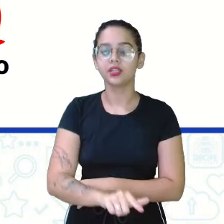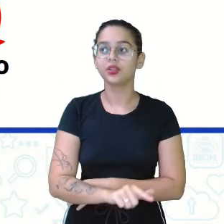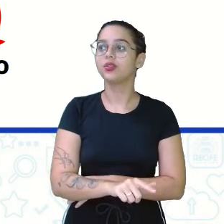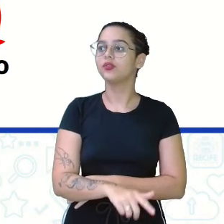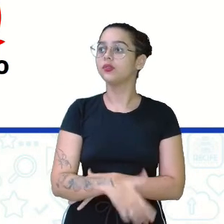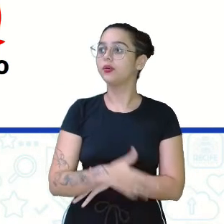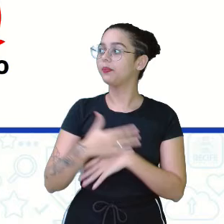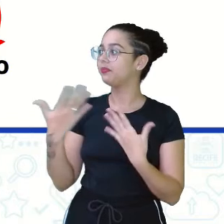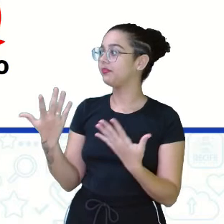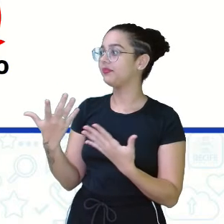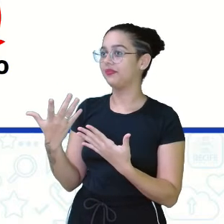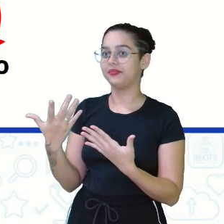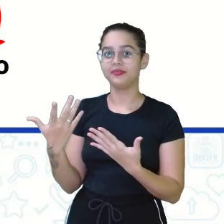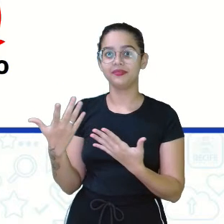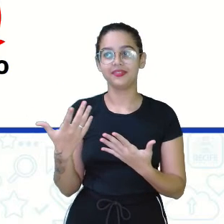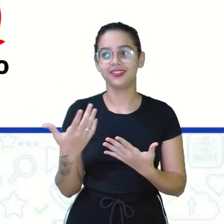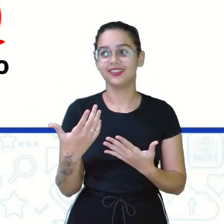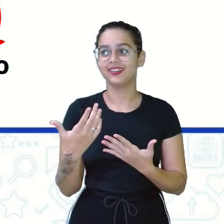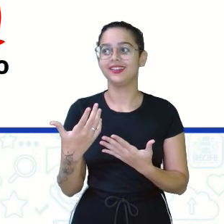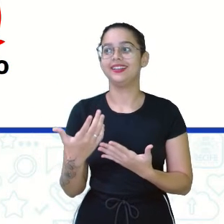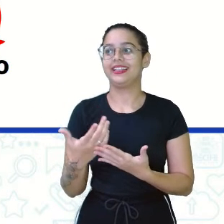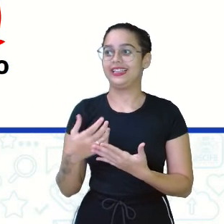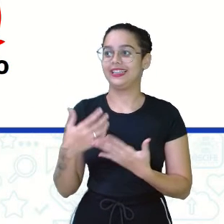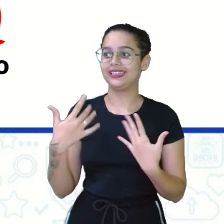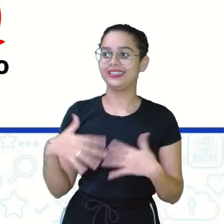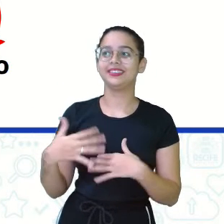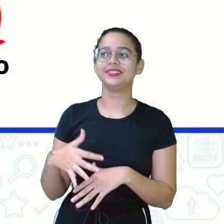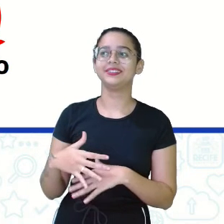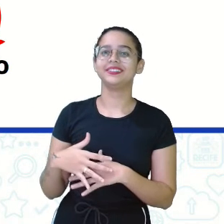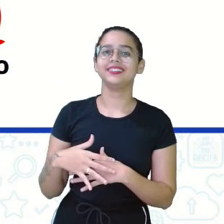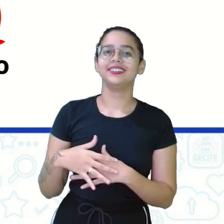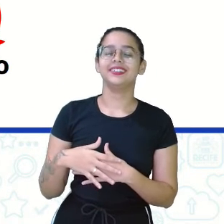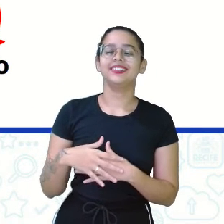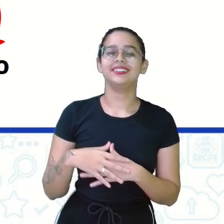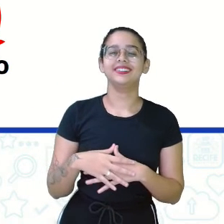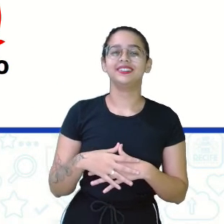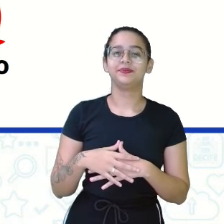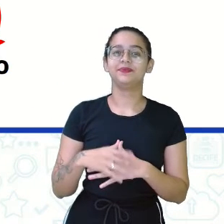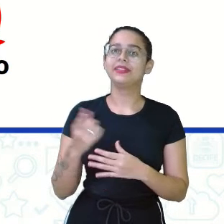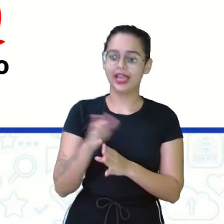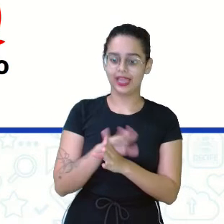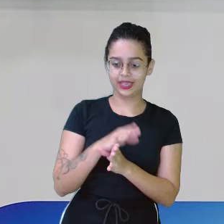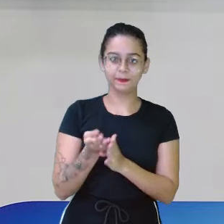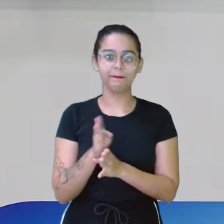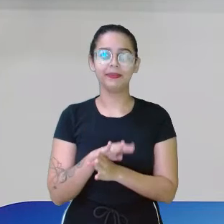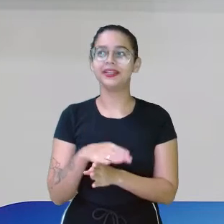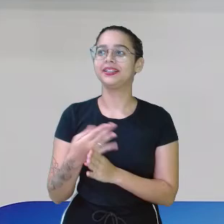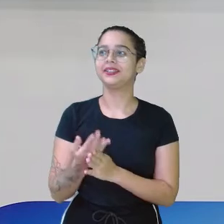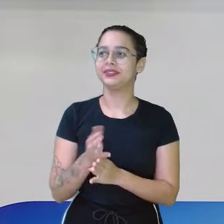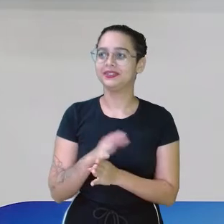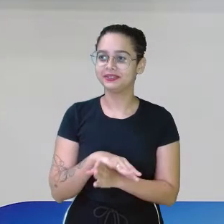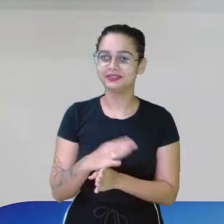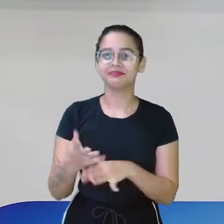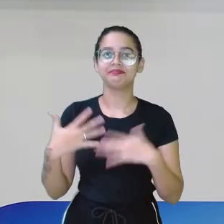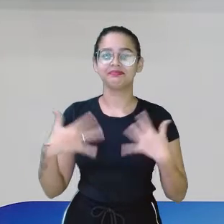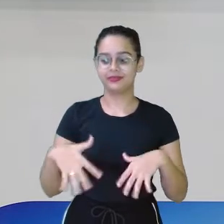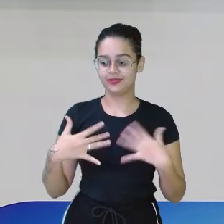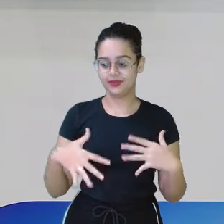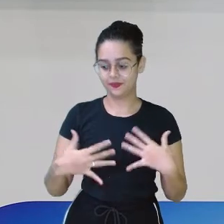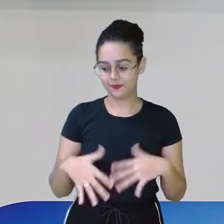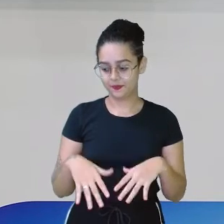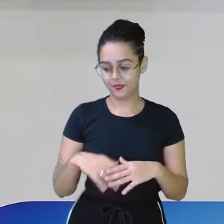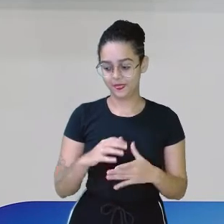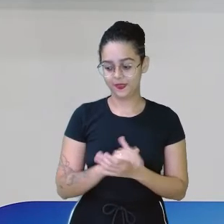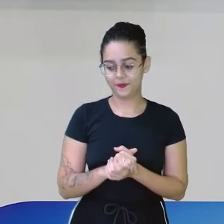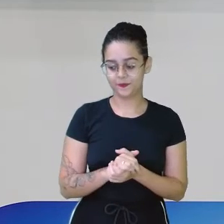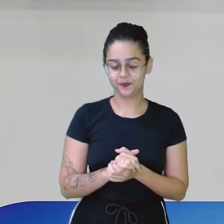Exato. Rapaz, o negócio tá danado aqui, não tá? Tá híbrido. Tá híbrido, ó. Tamo